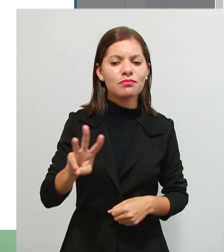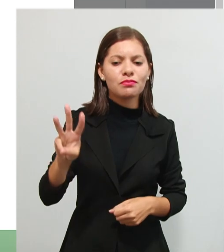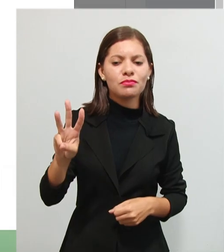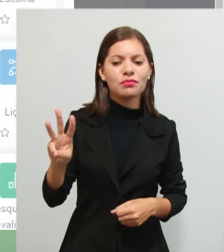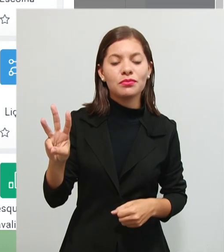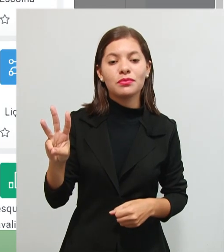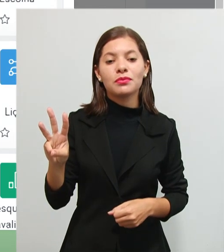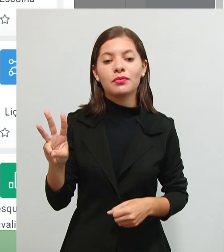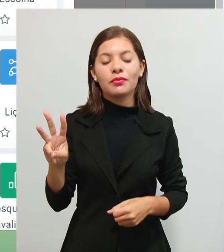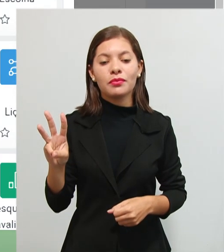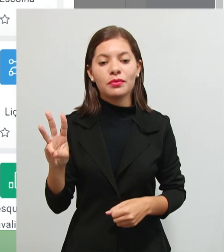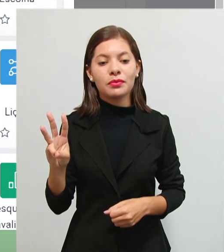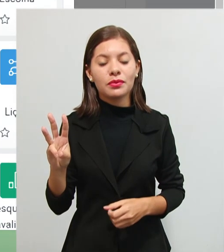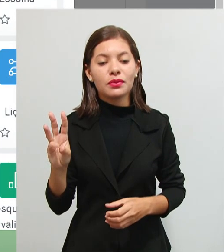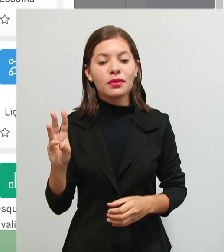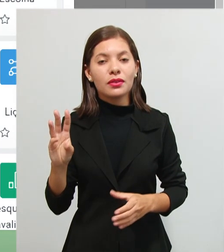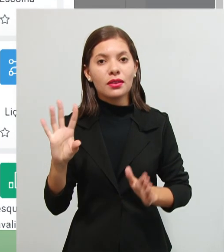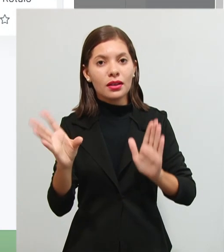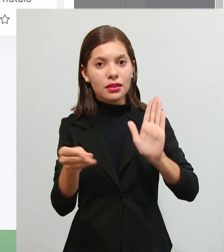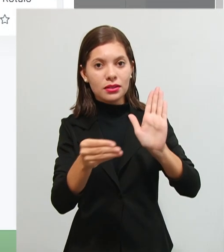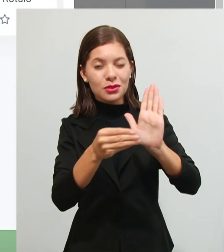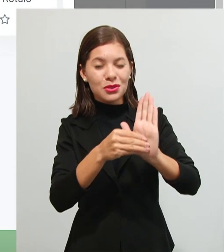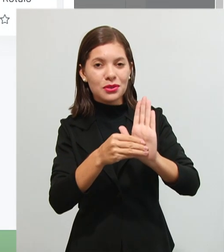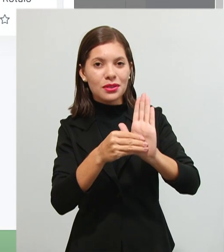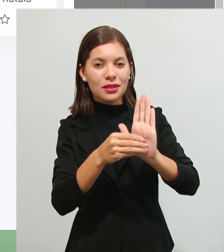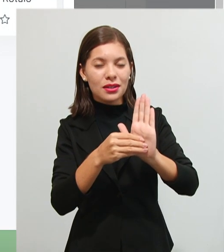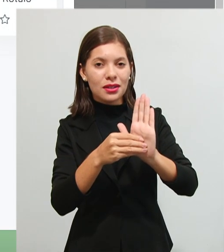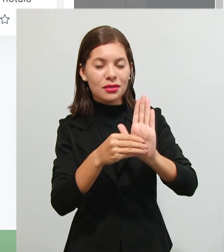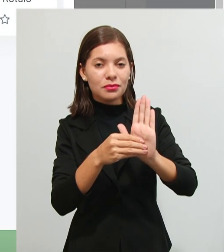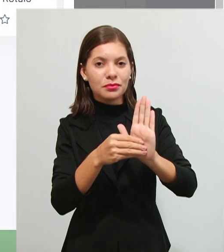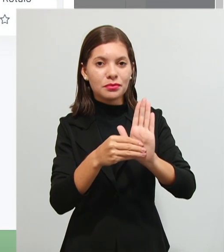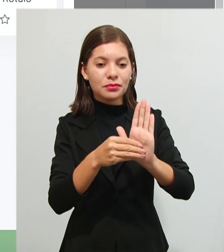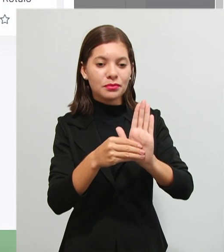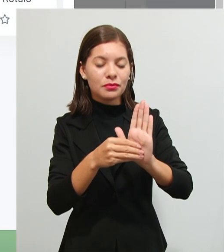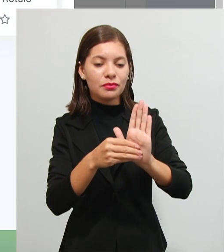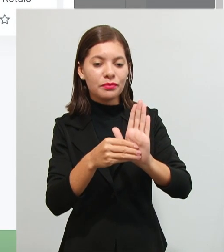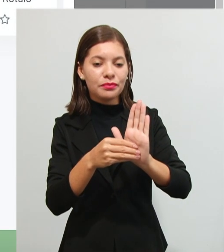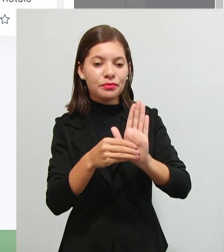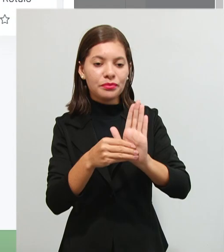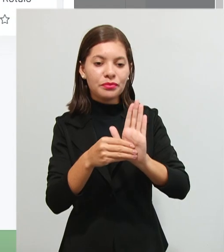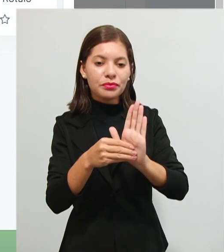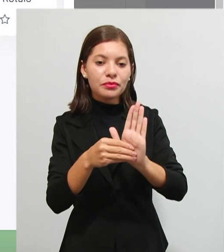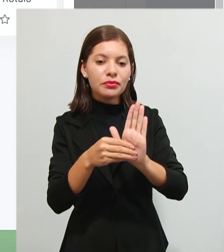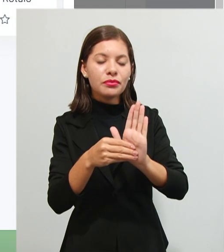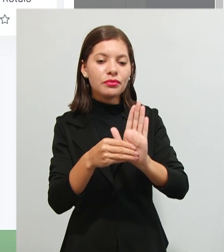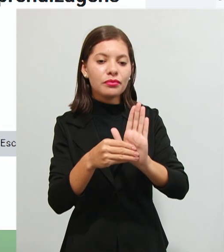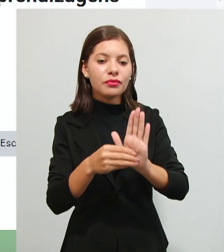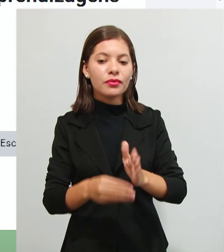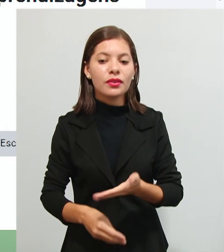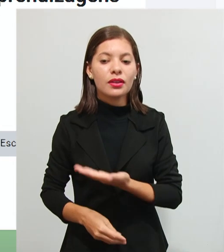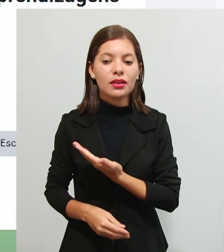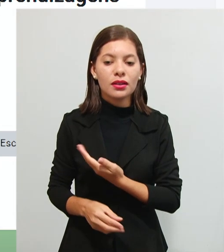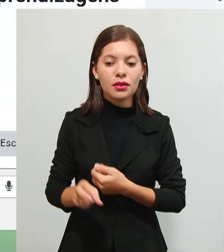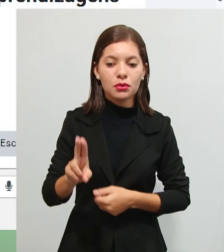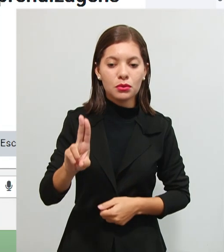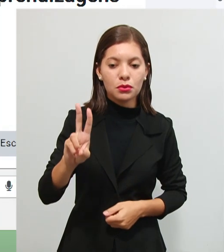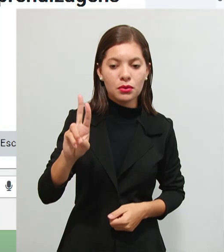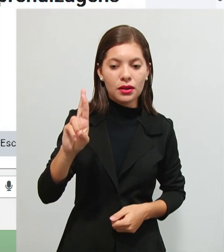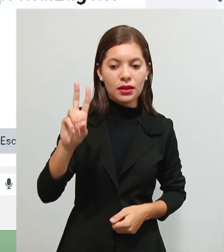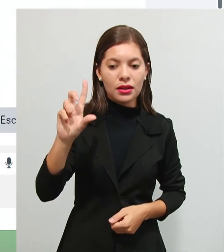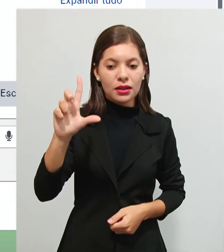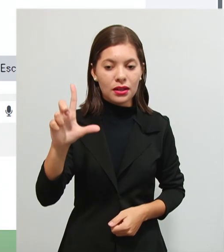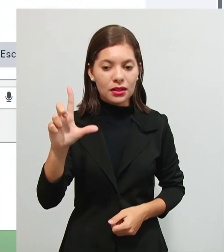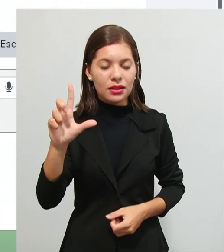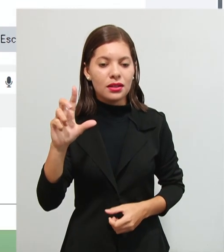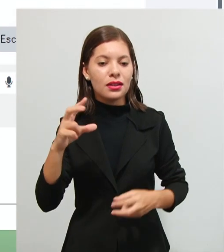eu clico em adicionar recurso, vou lá na aba recurso e URL. O URL